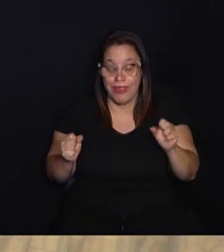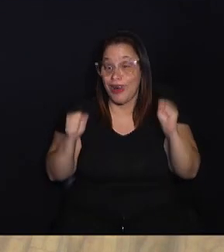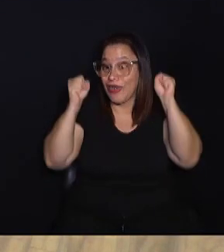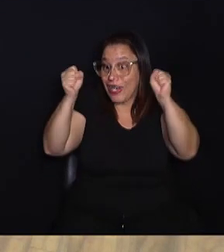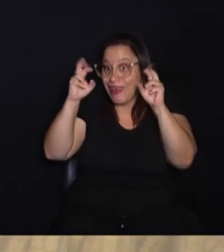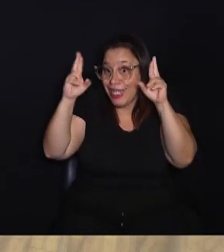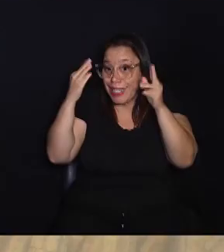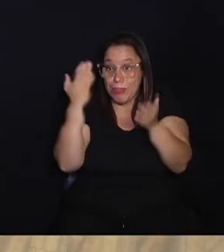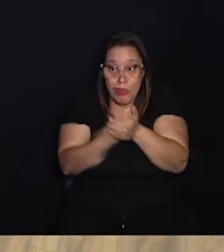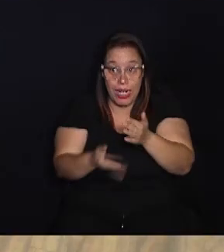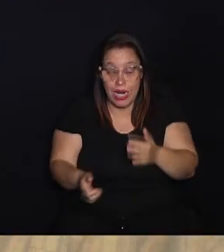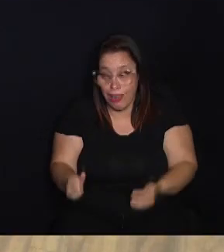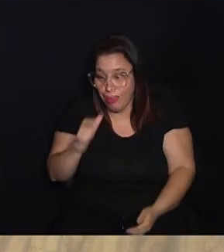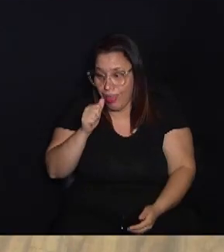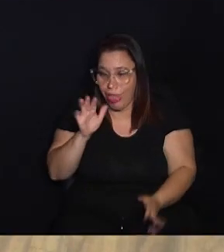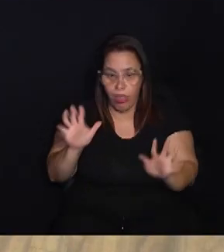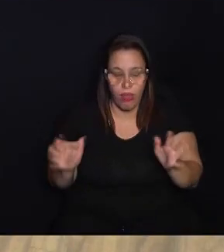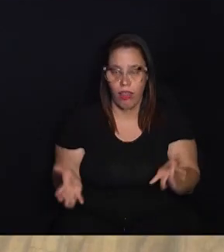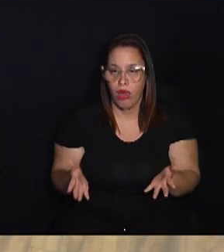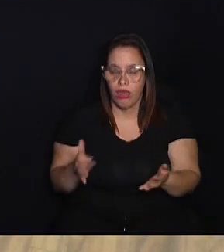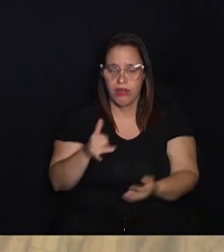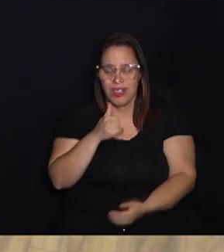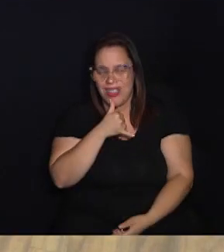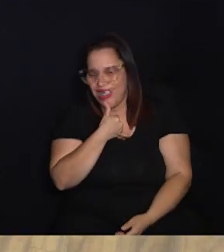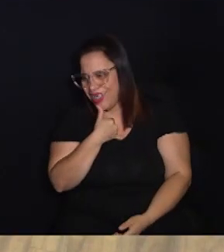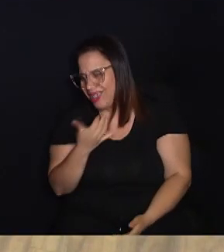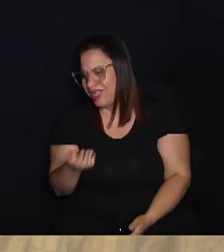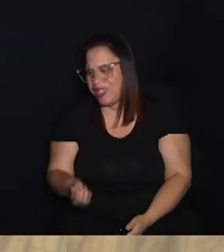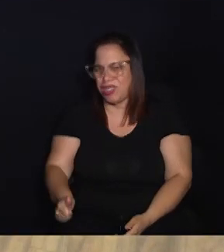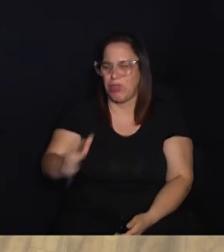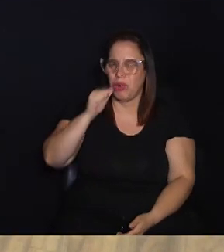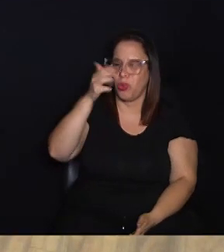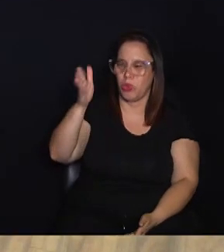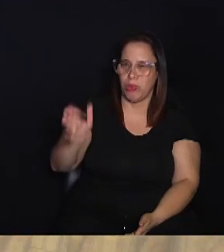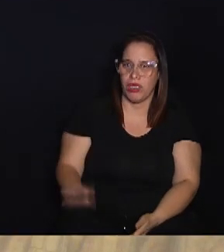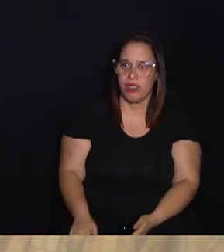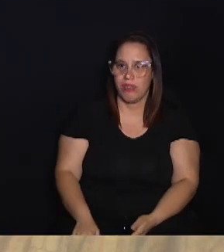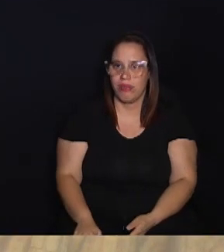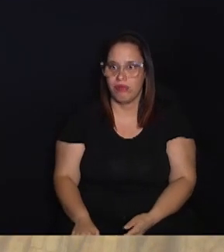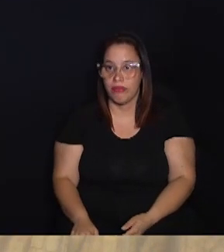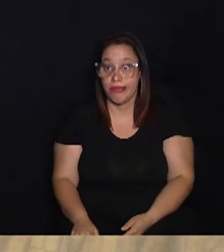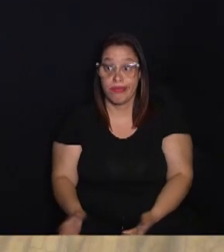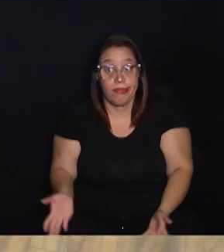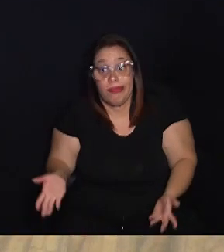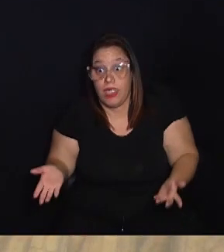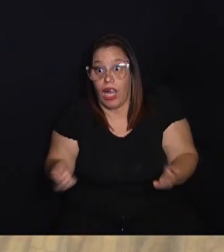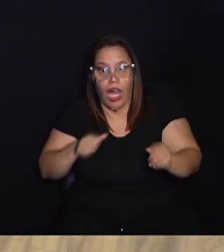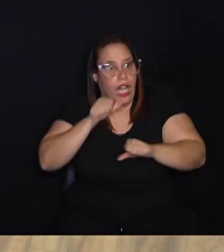perde, vamos afogar as mágoas. Né? Estou frustrado, vamos tomar uma para aliviar. Enfim, a gente tem